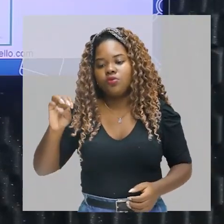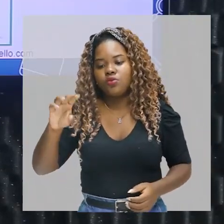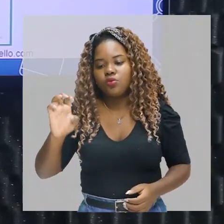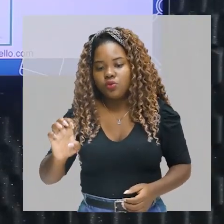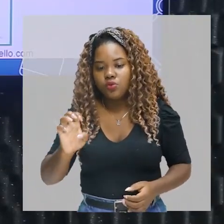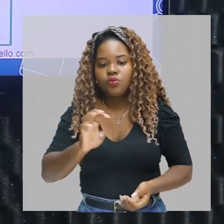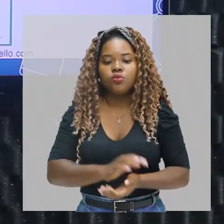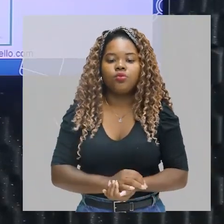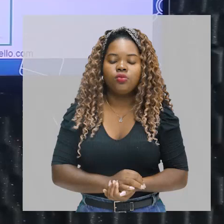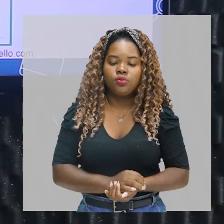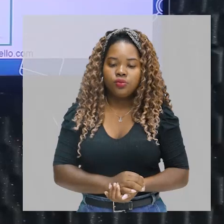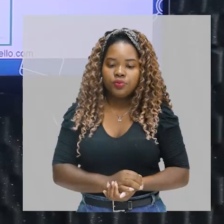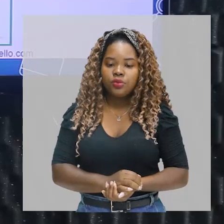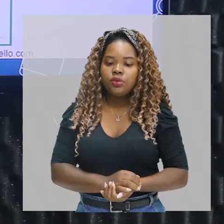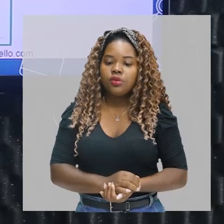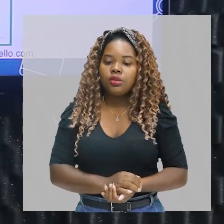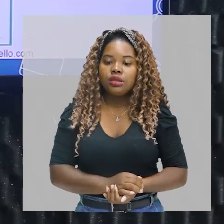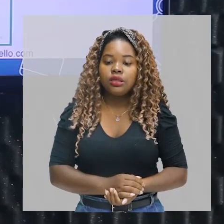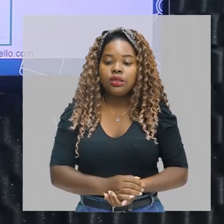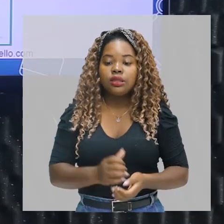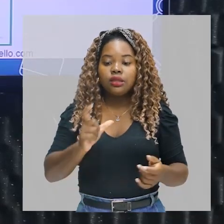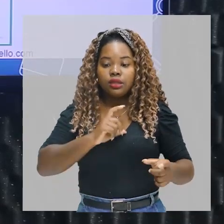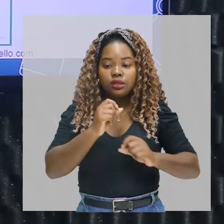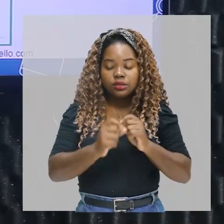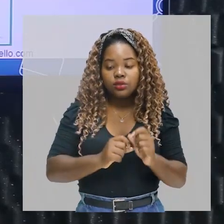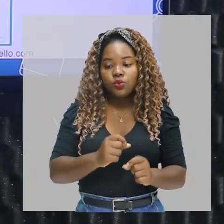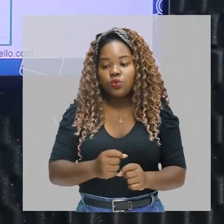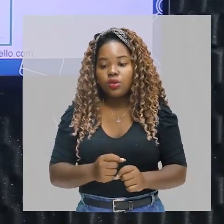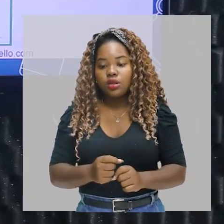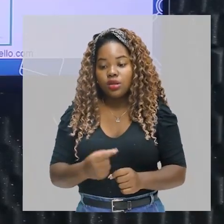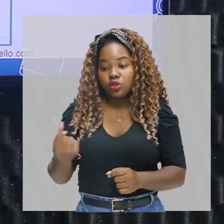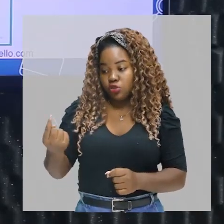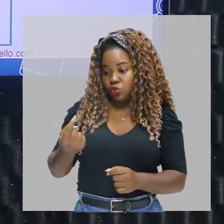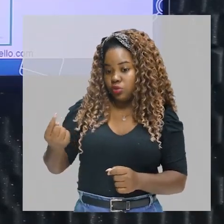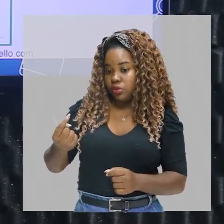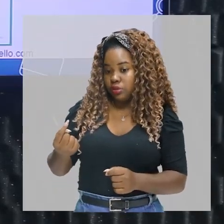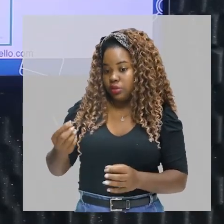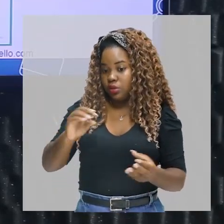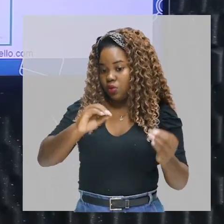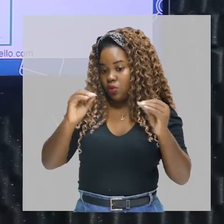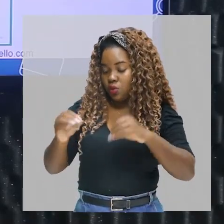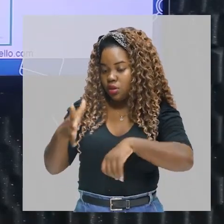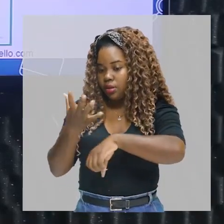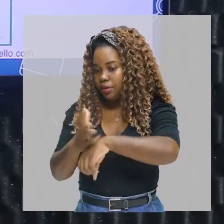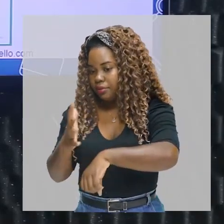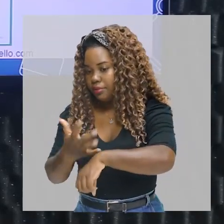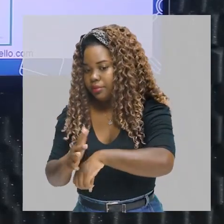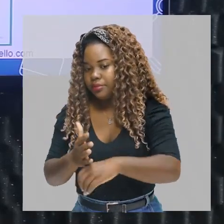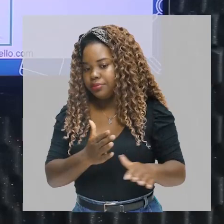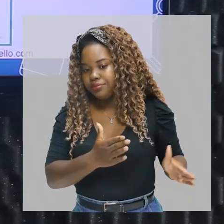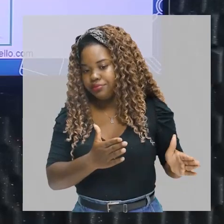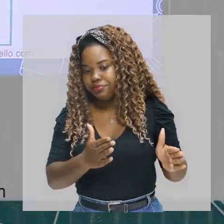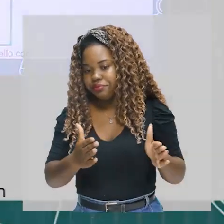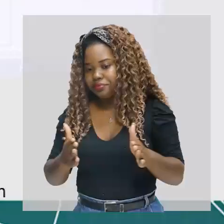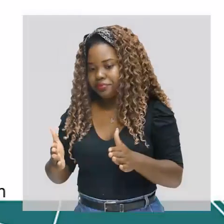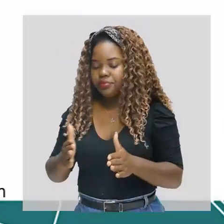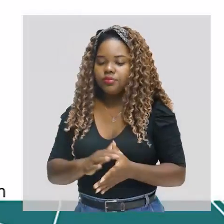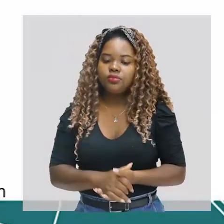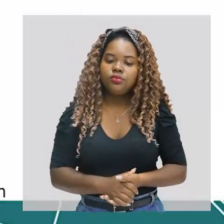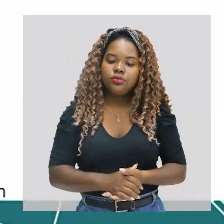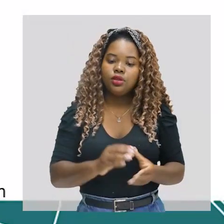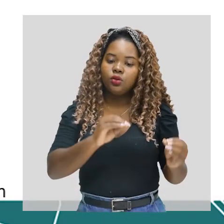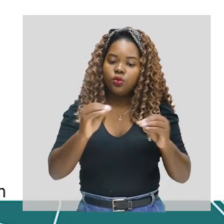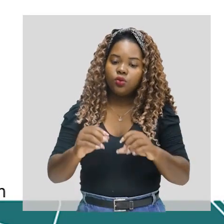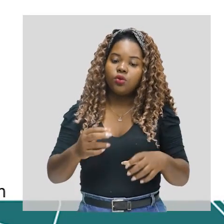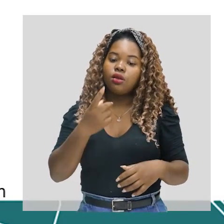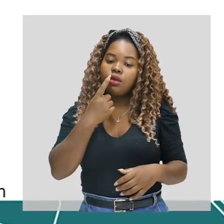A sobrecarga deve ser individualizada e aplicada de forma progressiva ao longo do processo. Aí eu